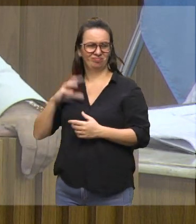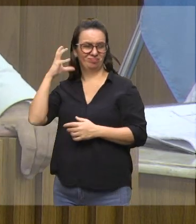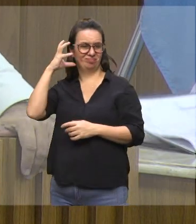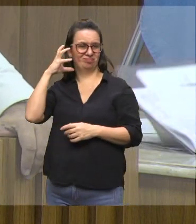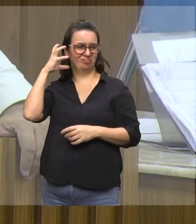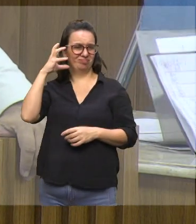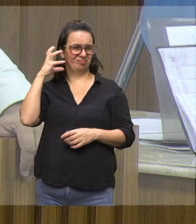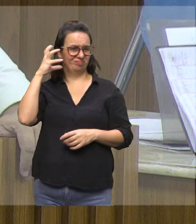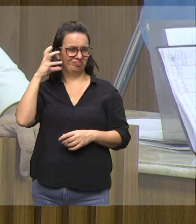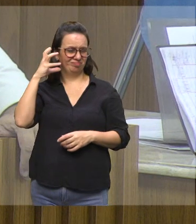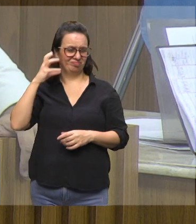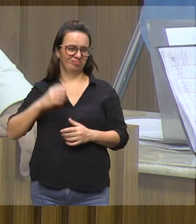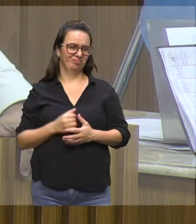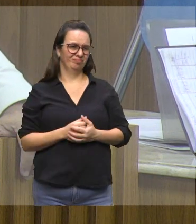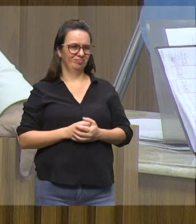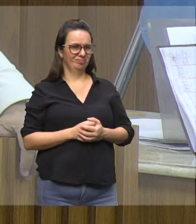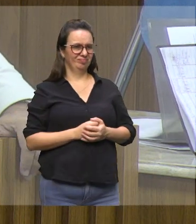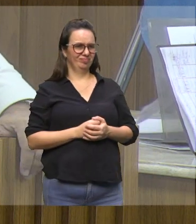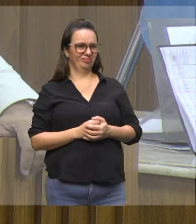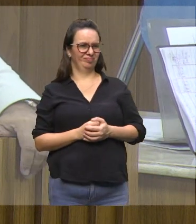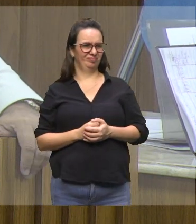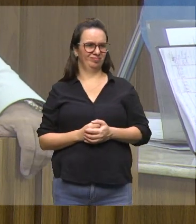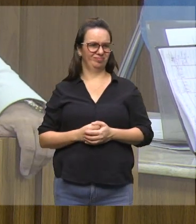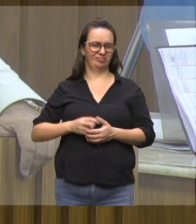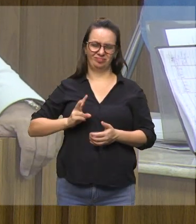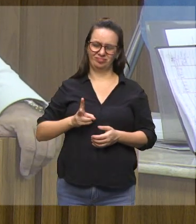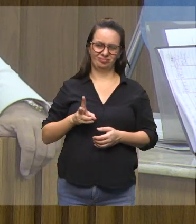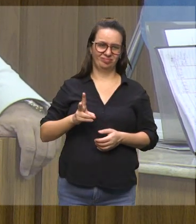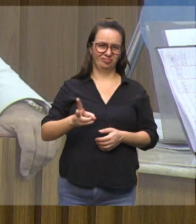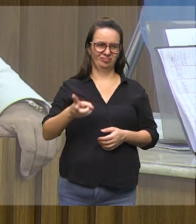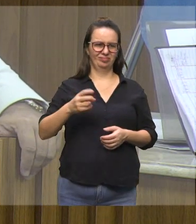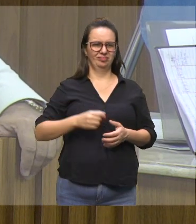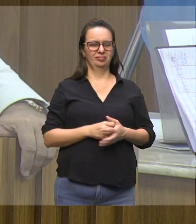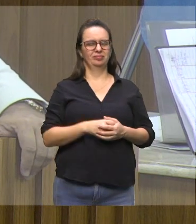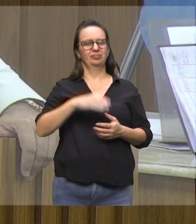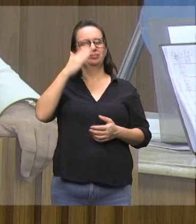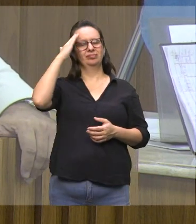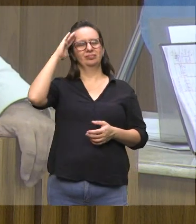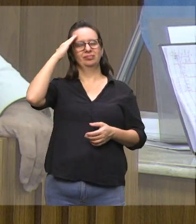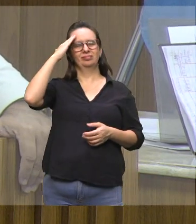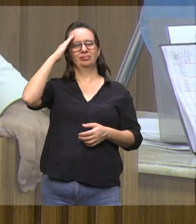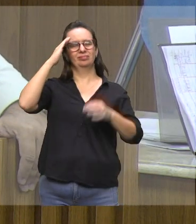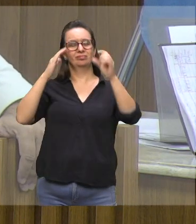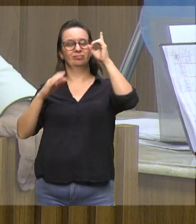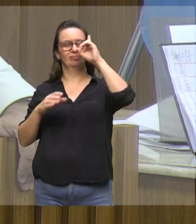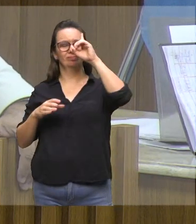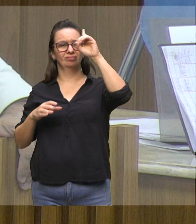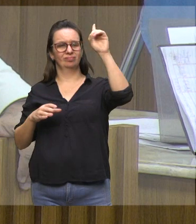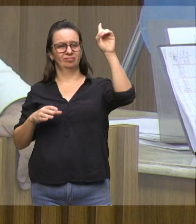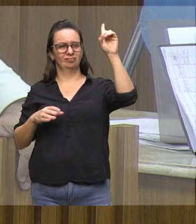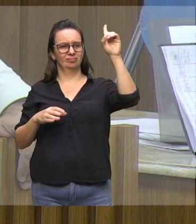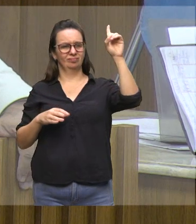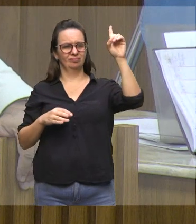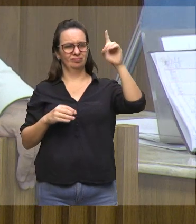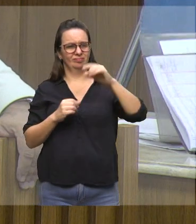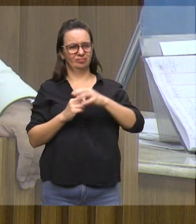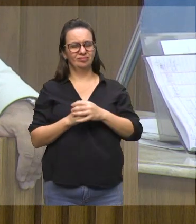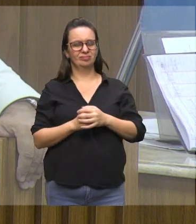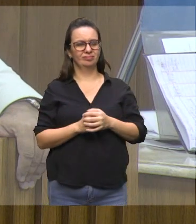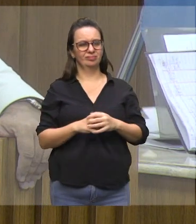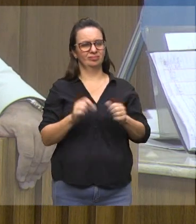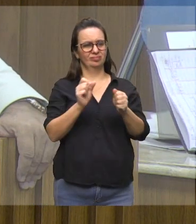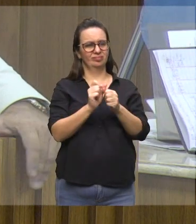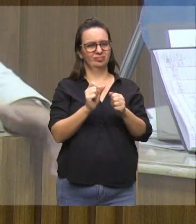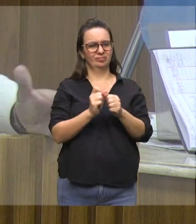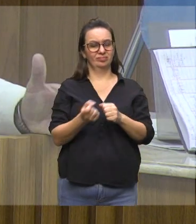gente. E eu sempre falava: eu não vejo a hora, se Deus quiser, e eu tenho certeza que é a vontade de todos